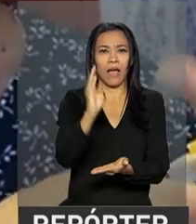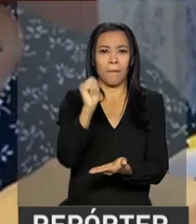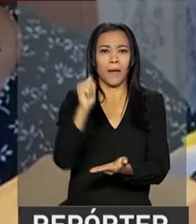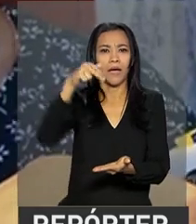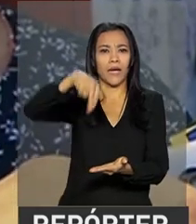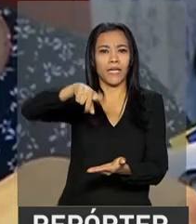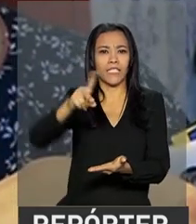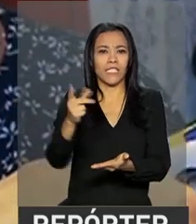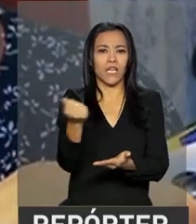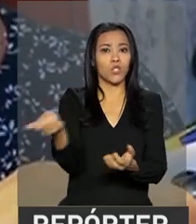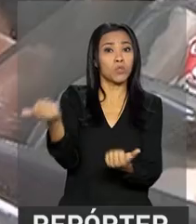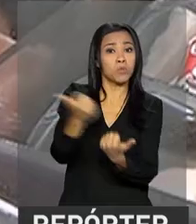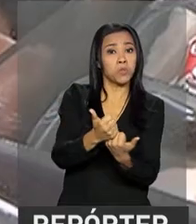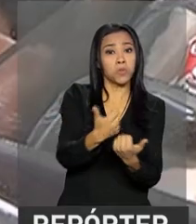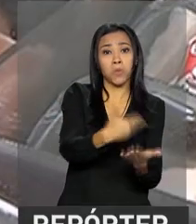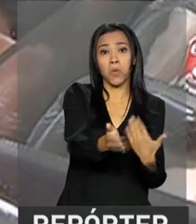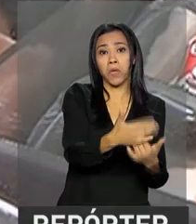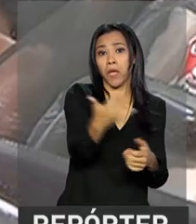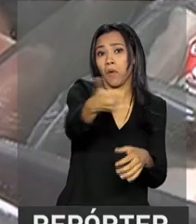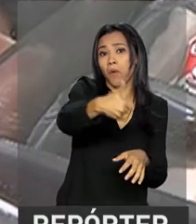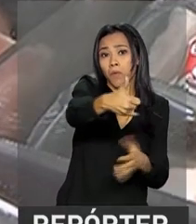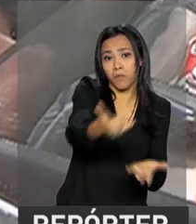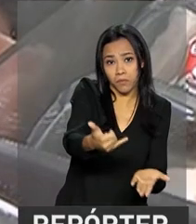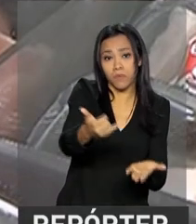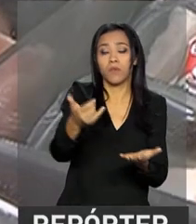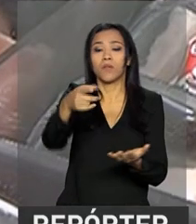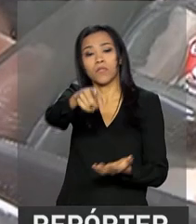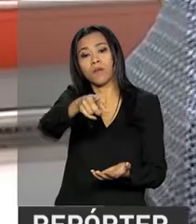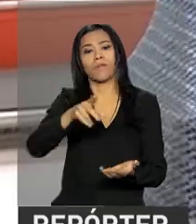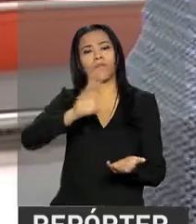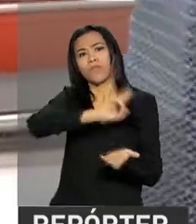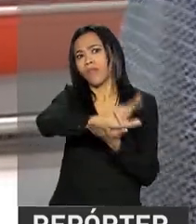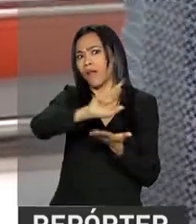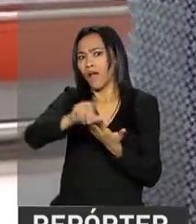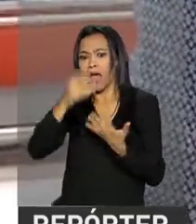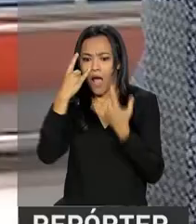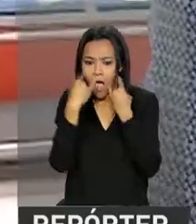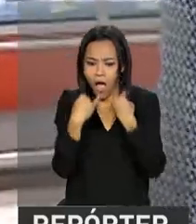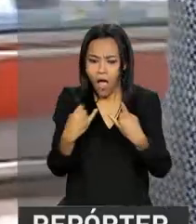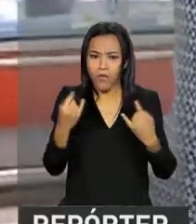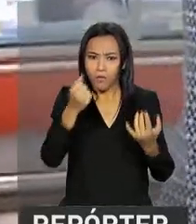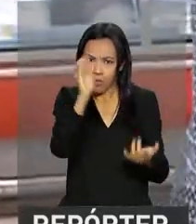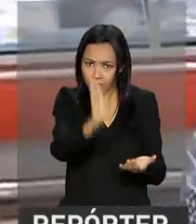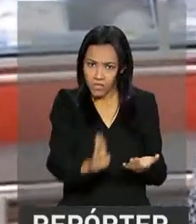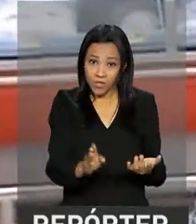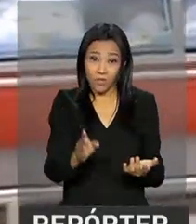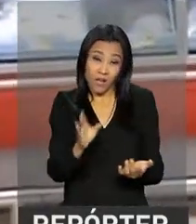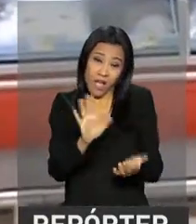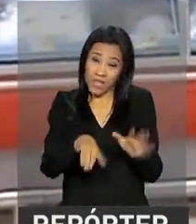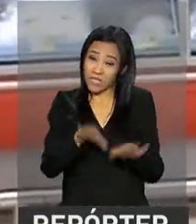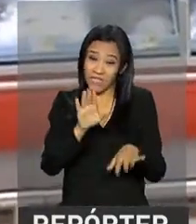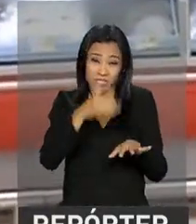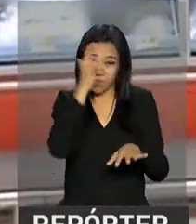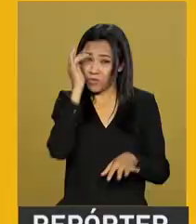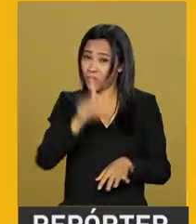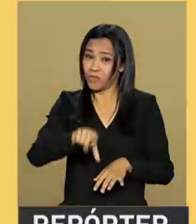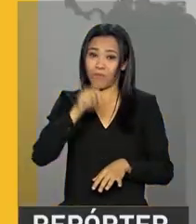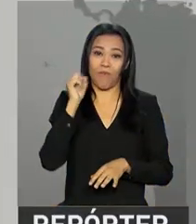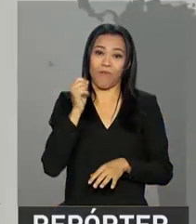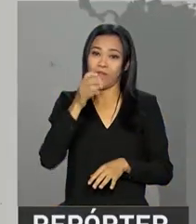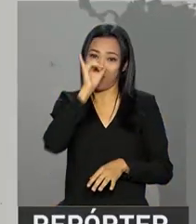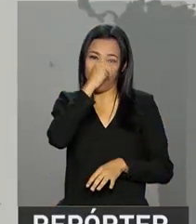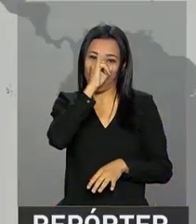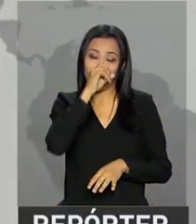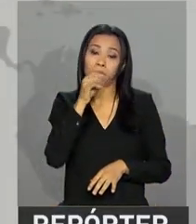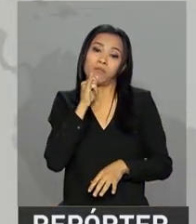institui qualquer óleo hoje mas mesmo com tantos atrativos no brasil a carne suína ainda não é uma preferência nacional em